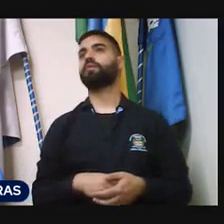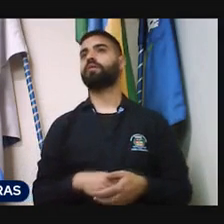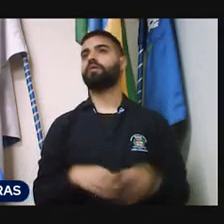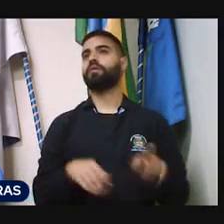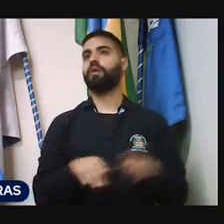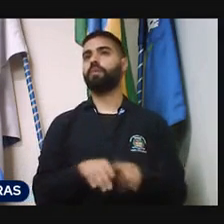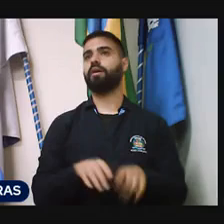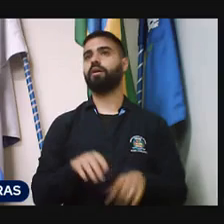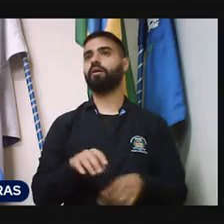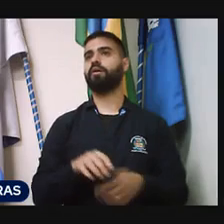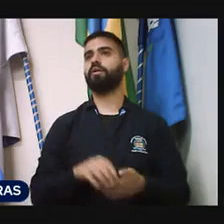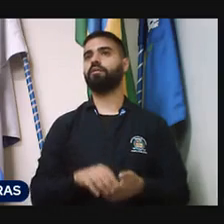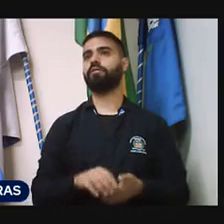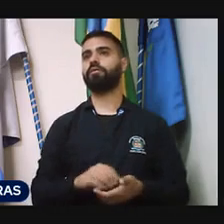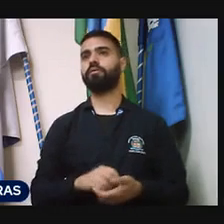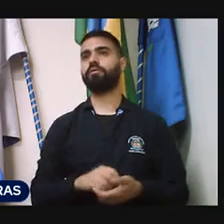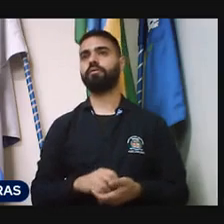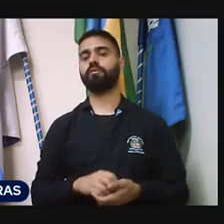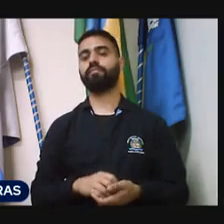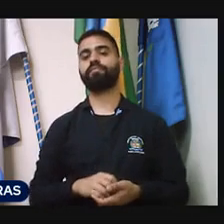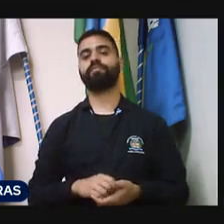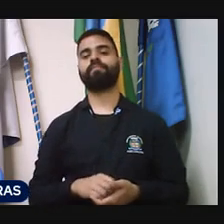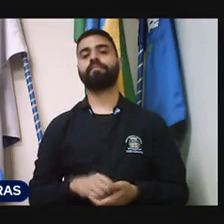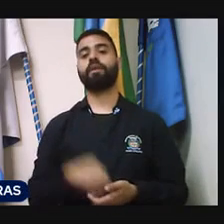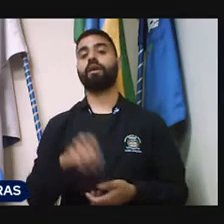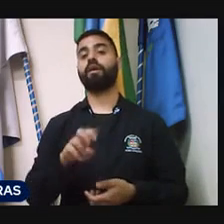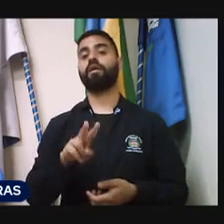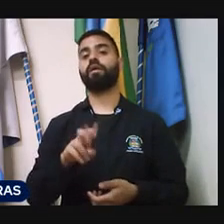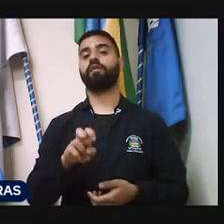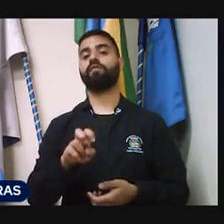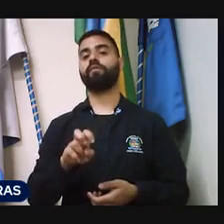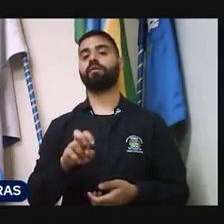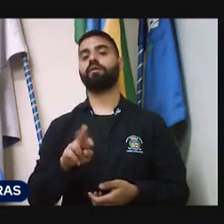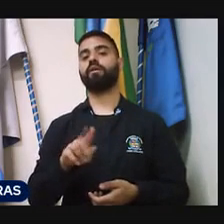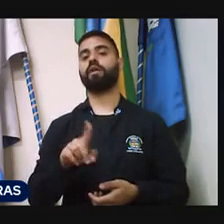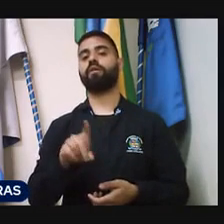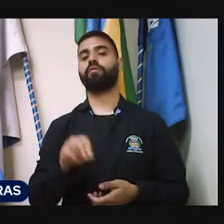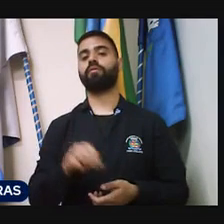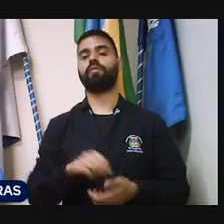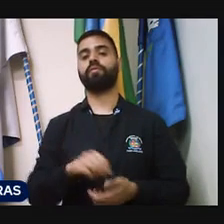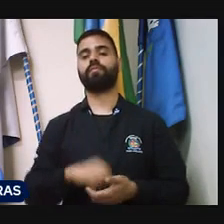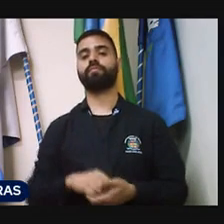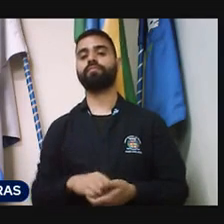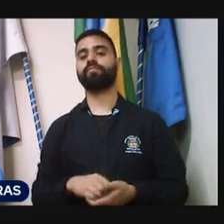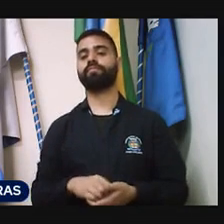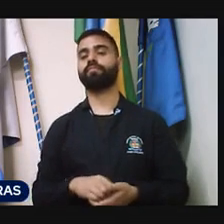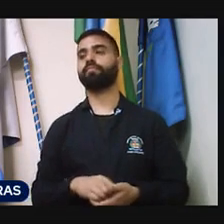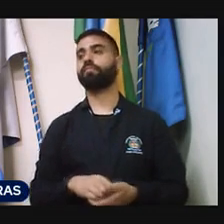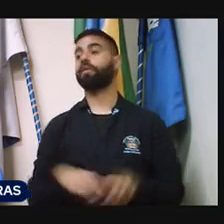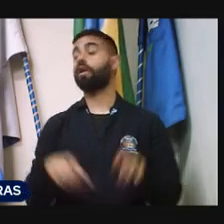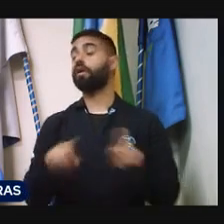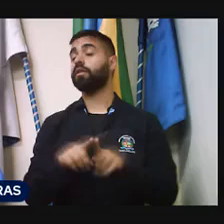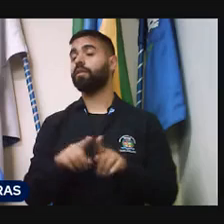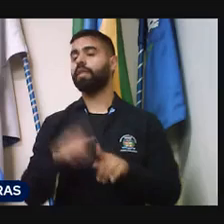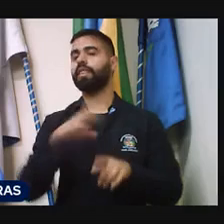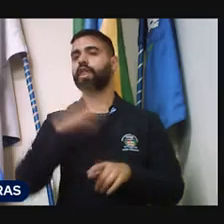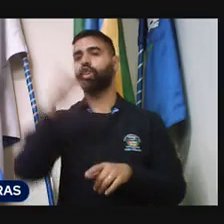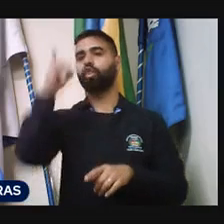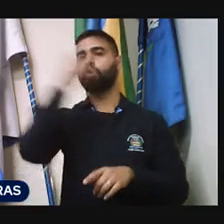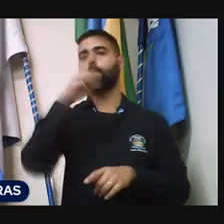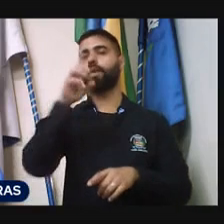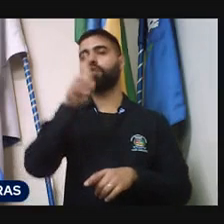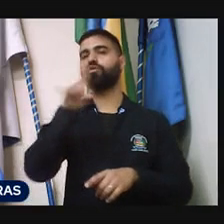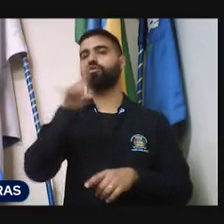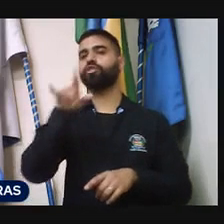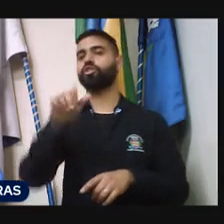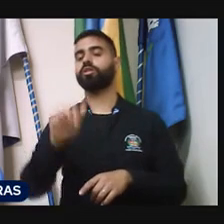também advogado quero deixar aqui meu abraço bom e outra felicidade que nós teremos aí no domingo o dia